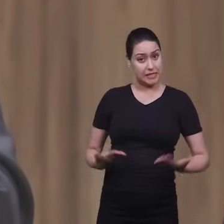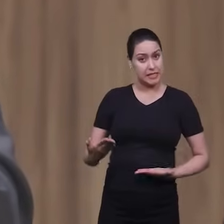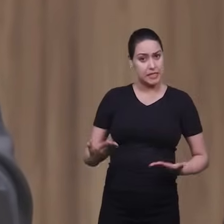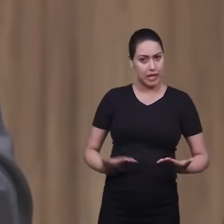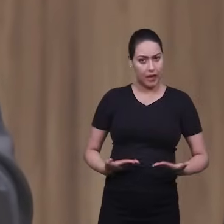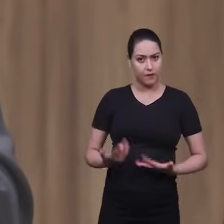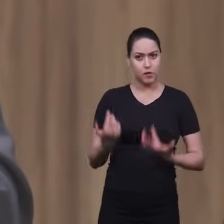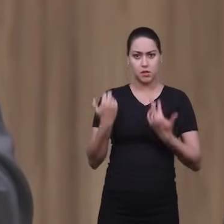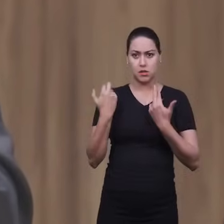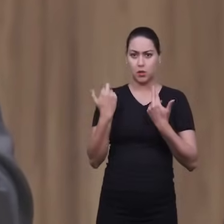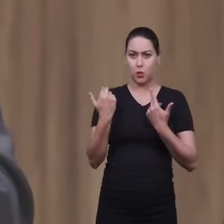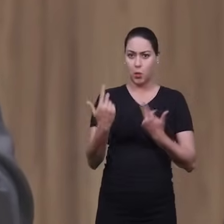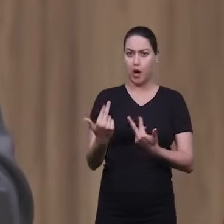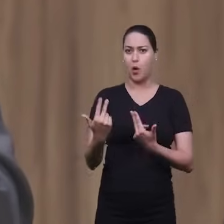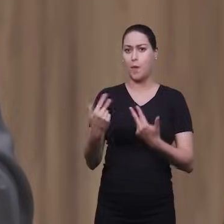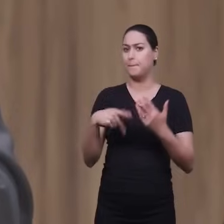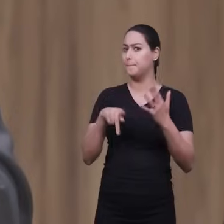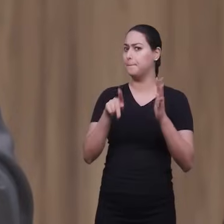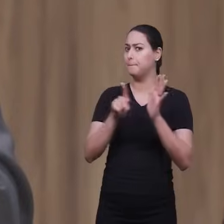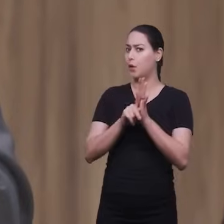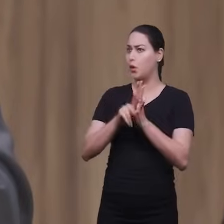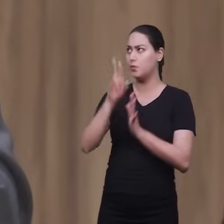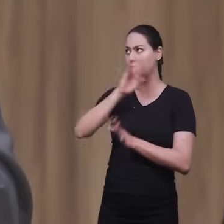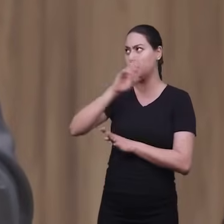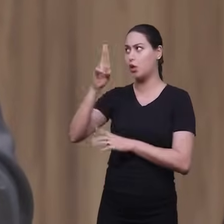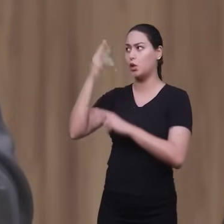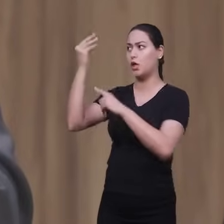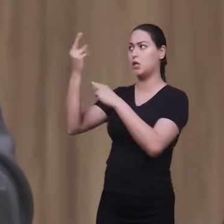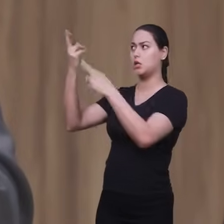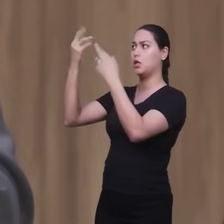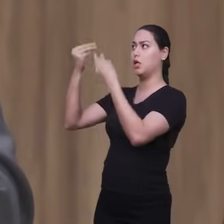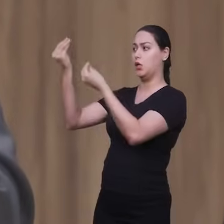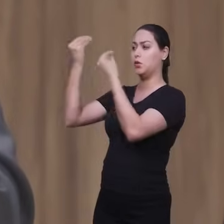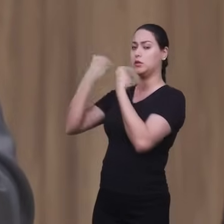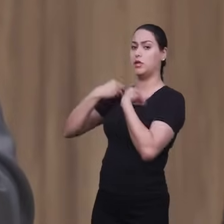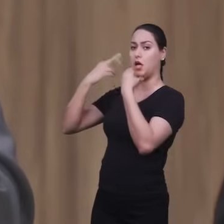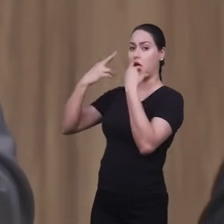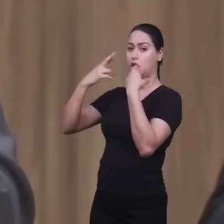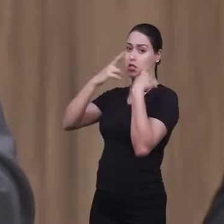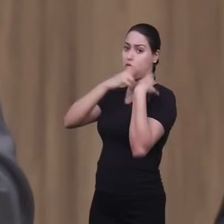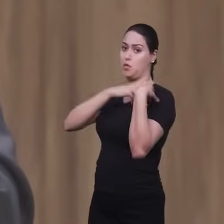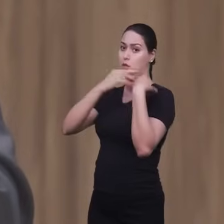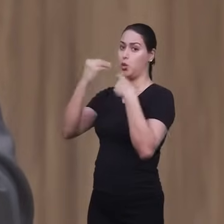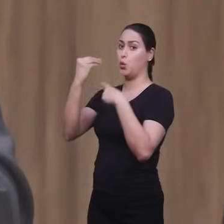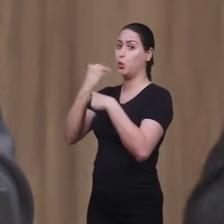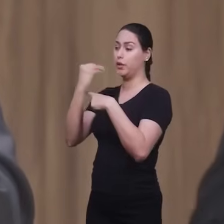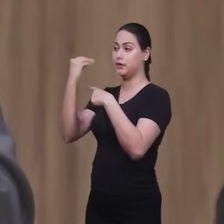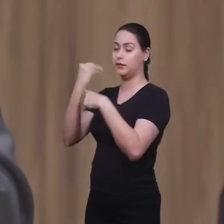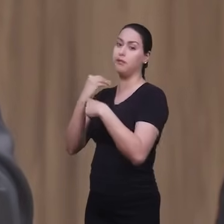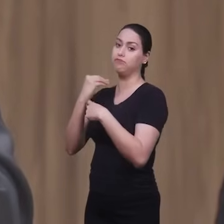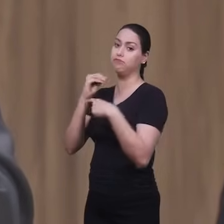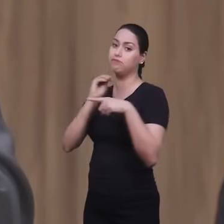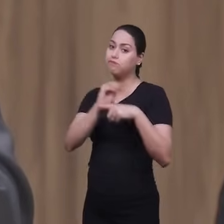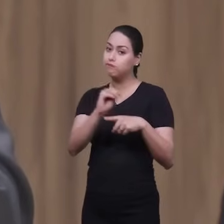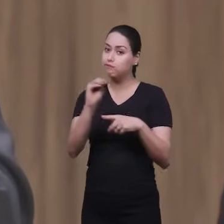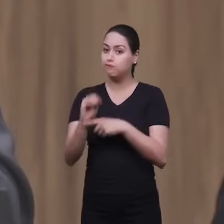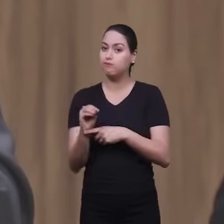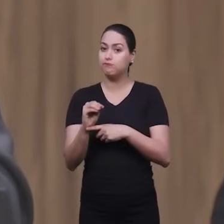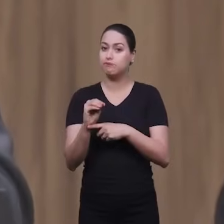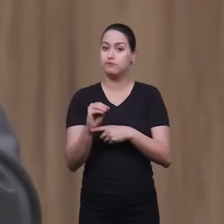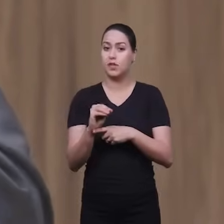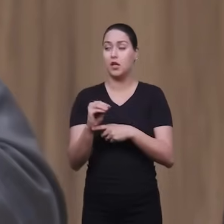seres nós somos comissionados pelo senhor para cuidar do rebanho dele segundo a vontade dele